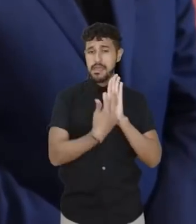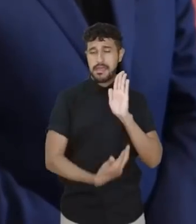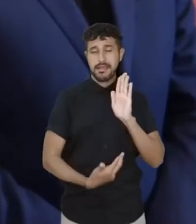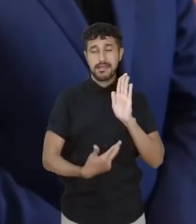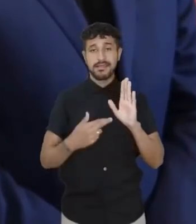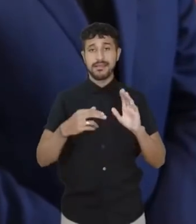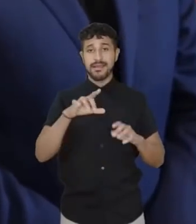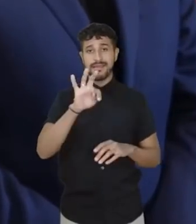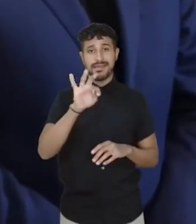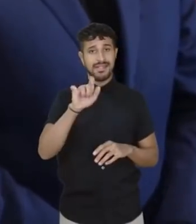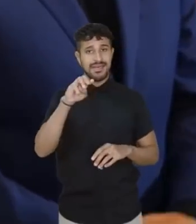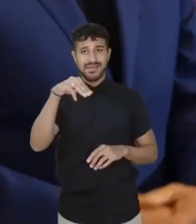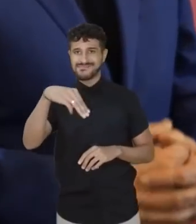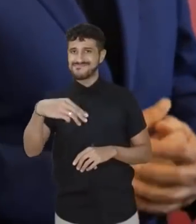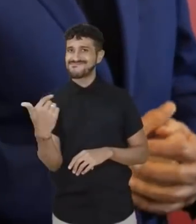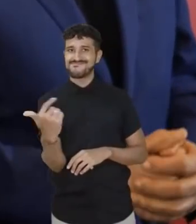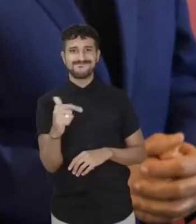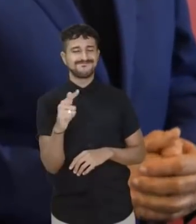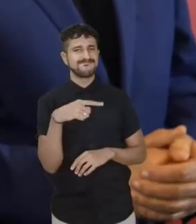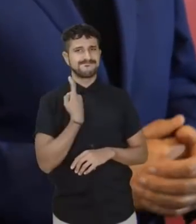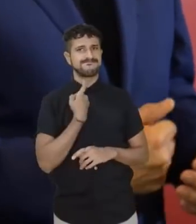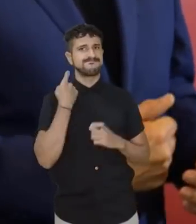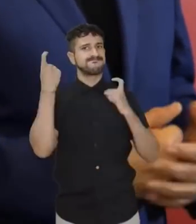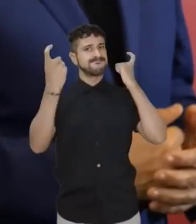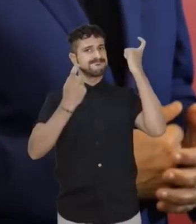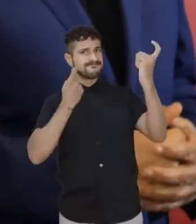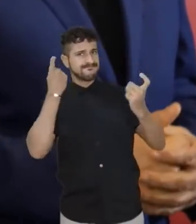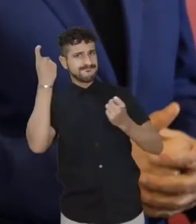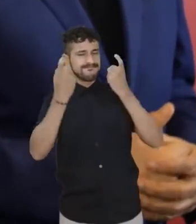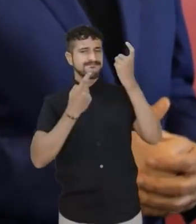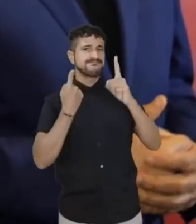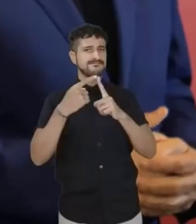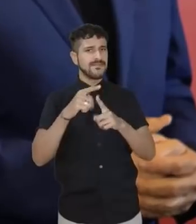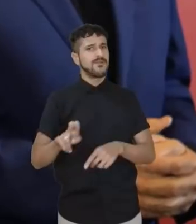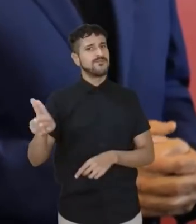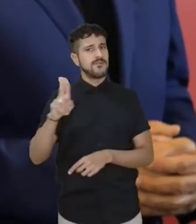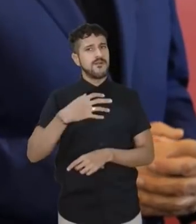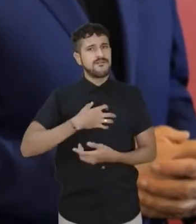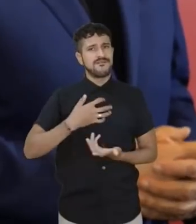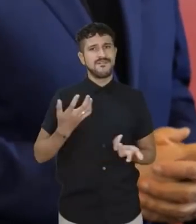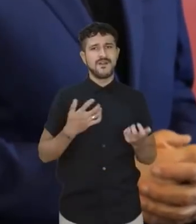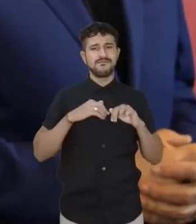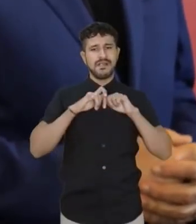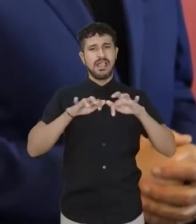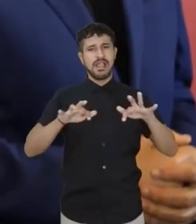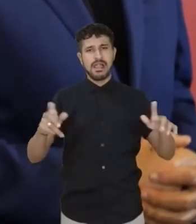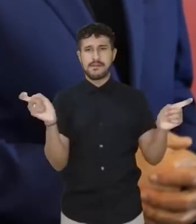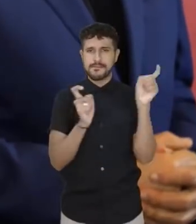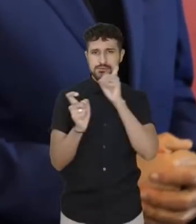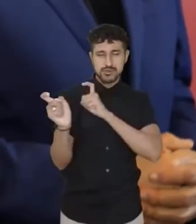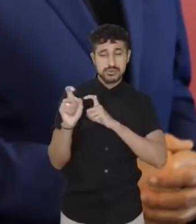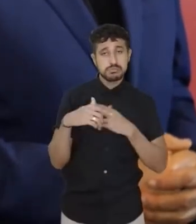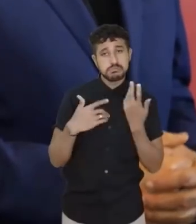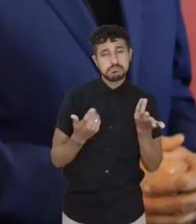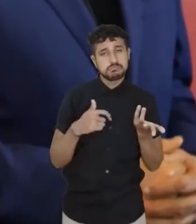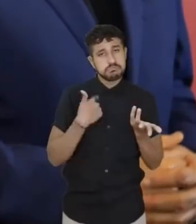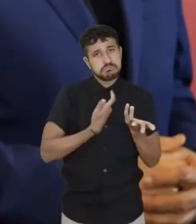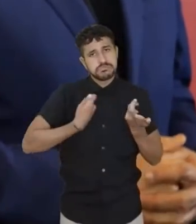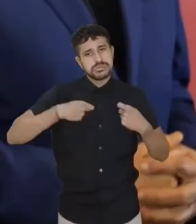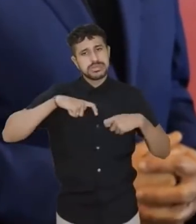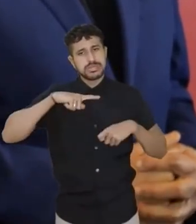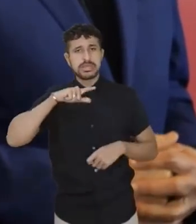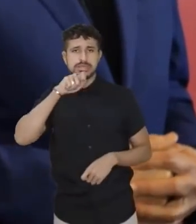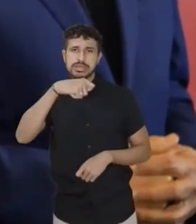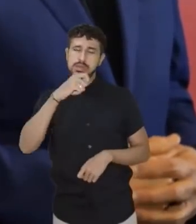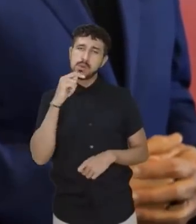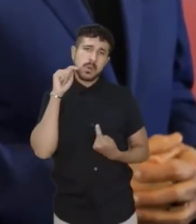tem. Isso nos preocupa muito, porque está sendo utilizado de uma maneira a disseminar isso. Então, nós precisamos ter. A ideia era, inclusive, um